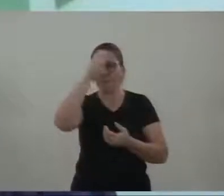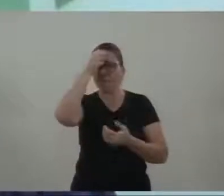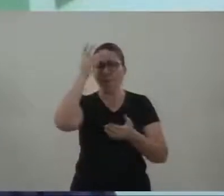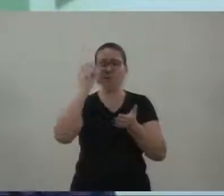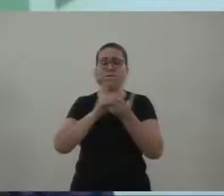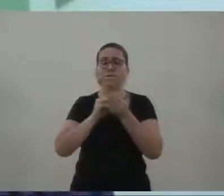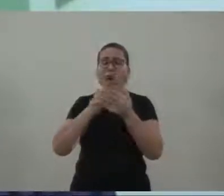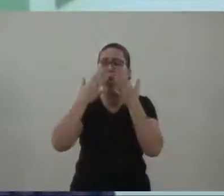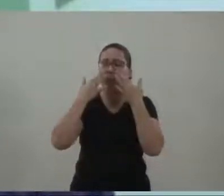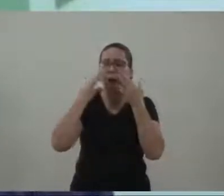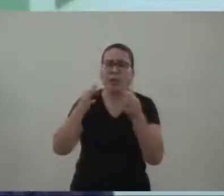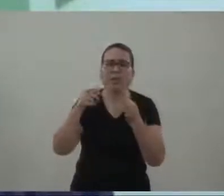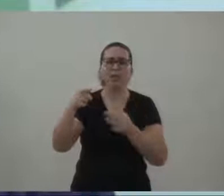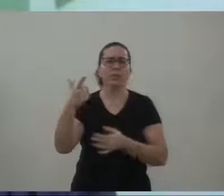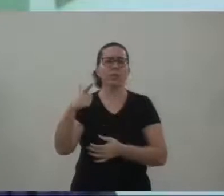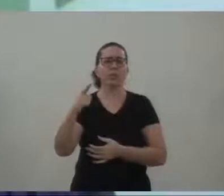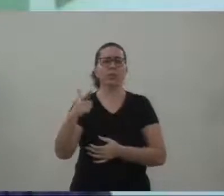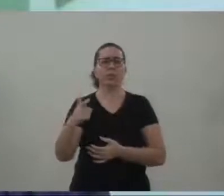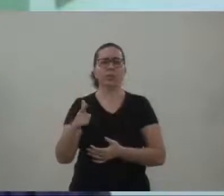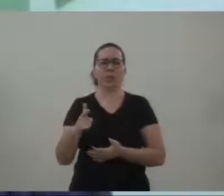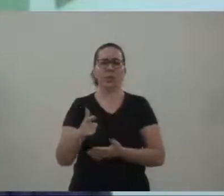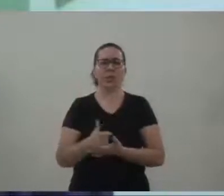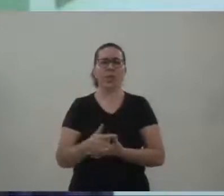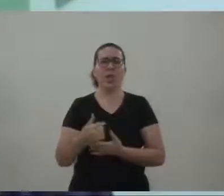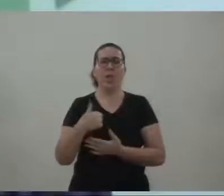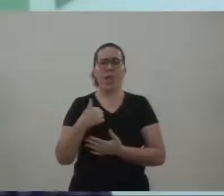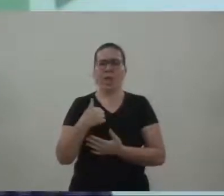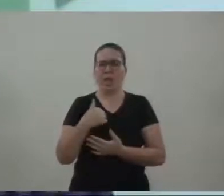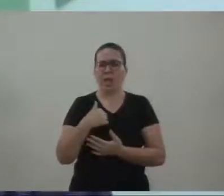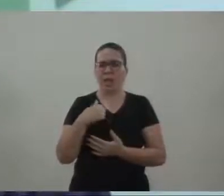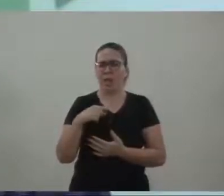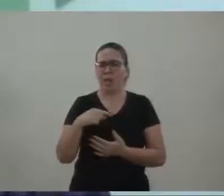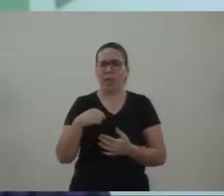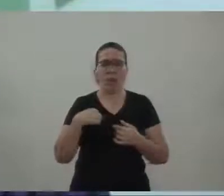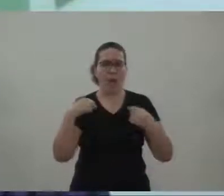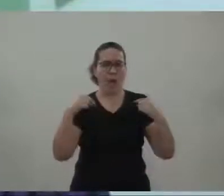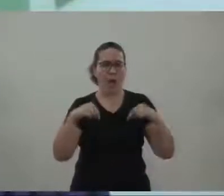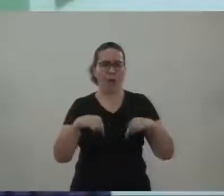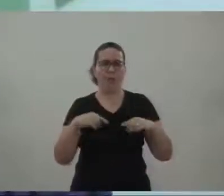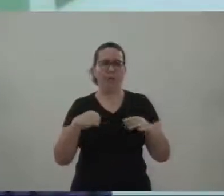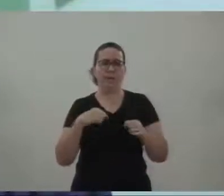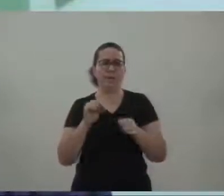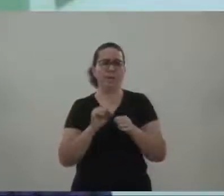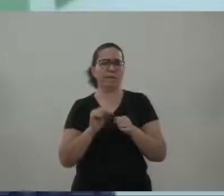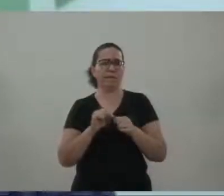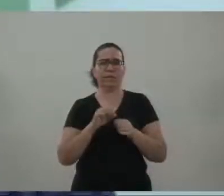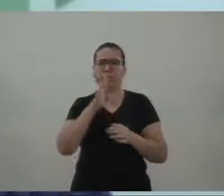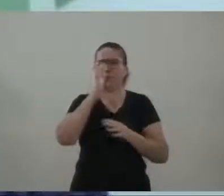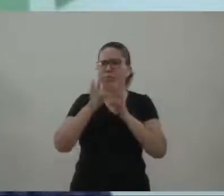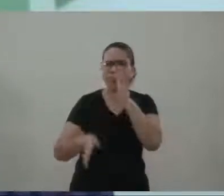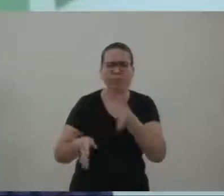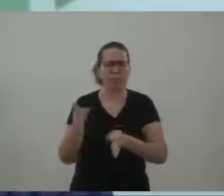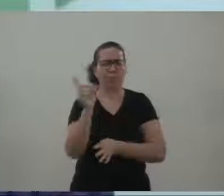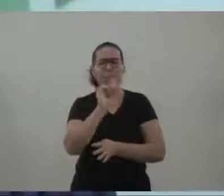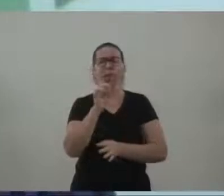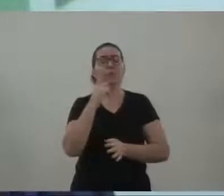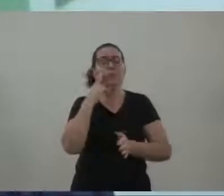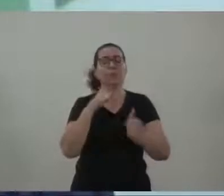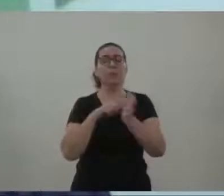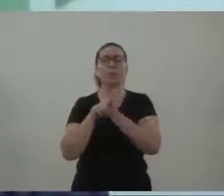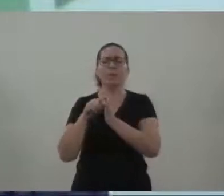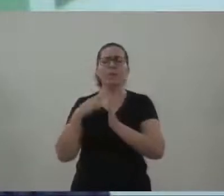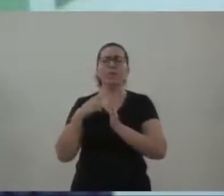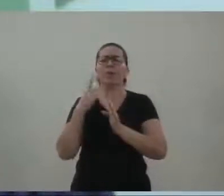atenção necessária. Não é? Eu aqui não estou fazendo nenhum tipo de pré-julgamento, eu estou analisando em função